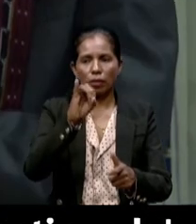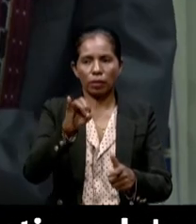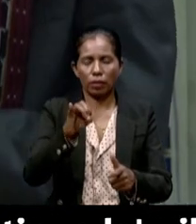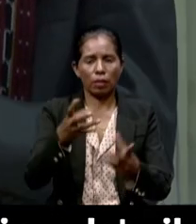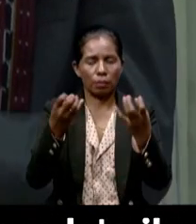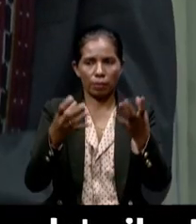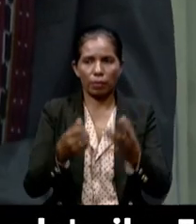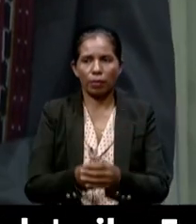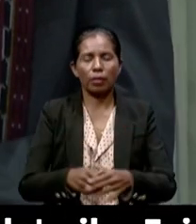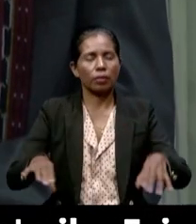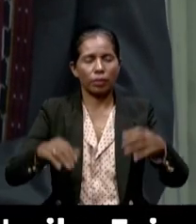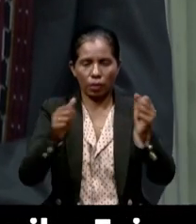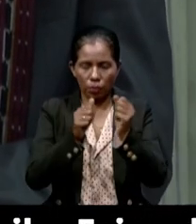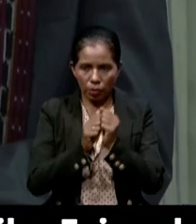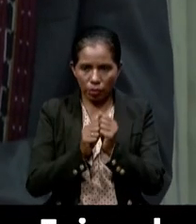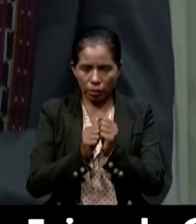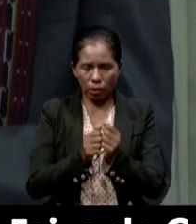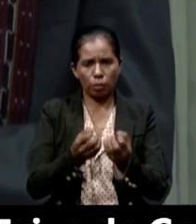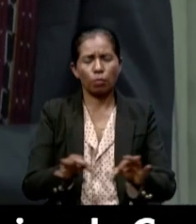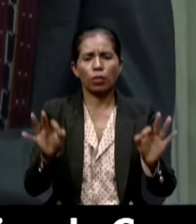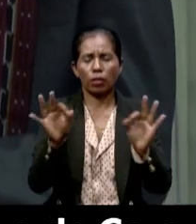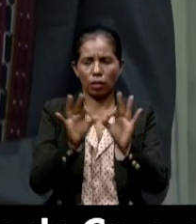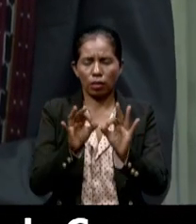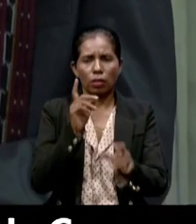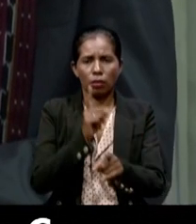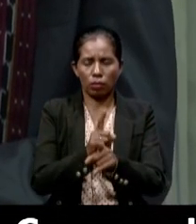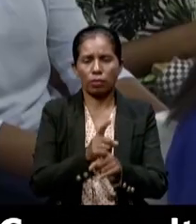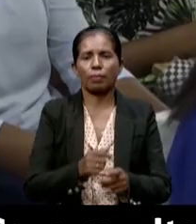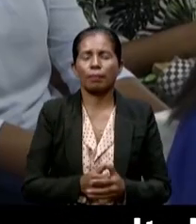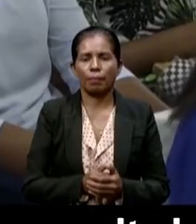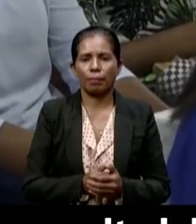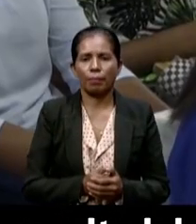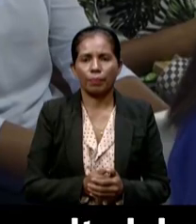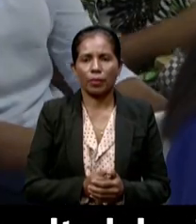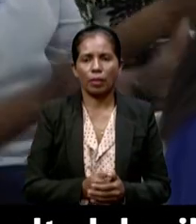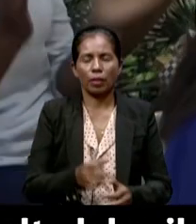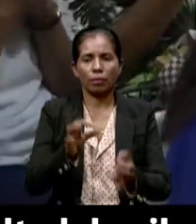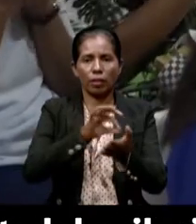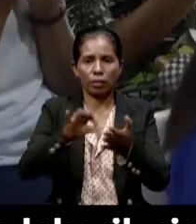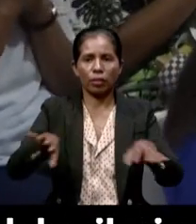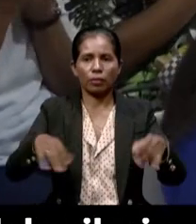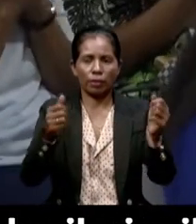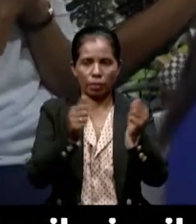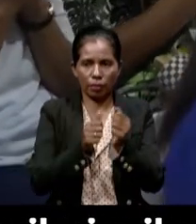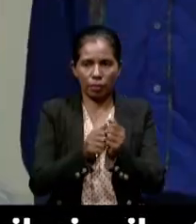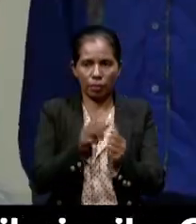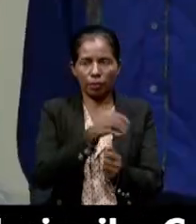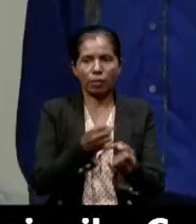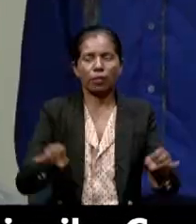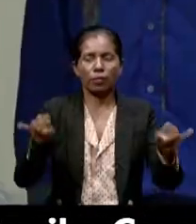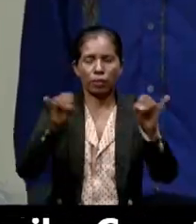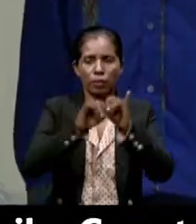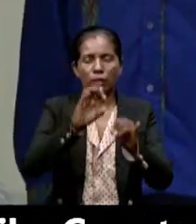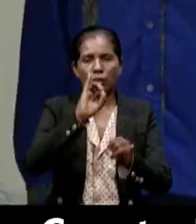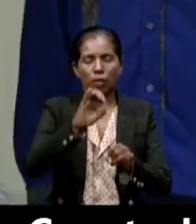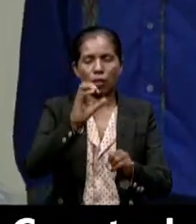Barbara. Servicio mutu sira sana mai importante. Cooperação sira sana mai importante. Enquanto assina acordo cooperação entre Instituto